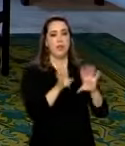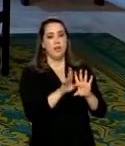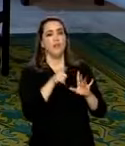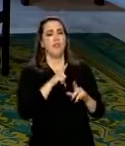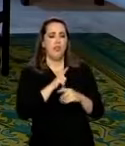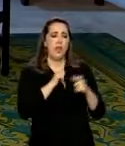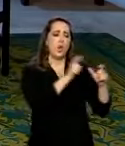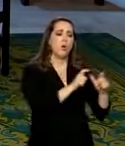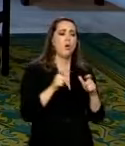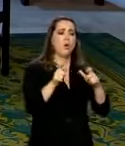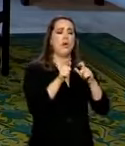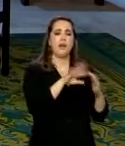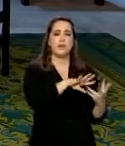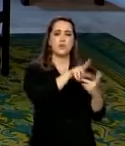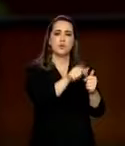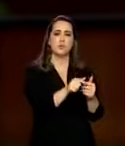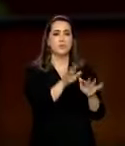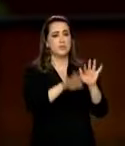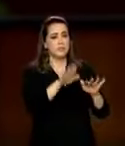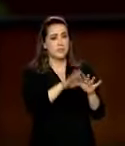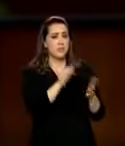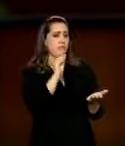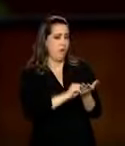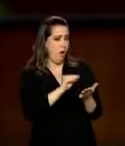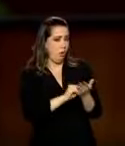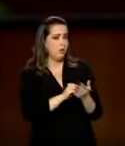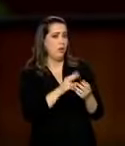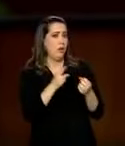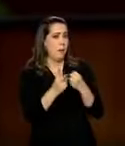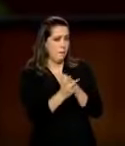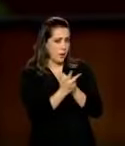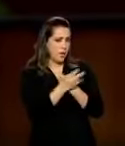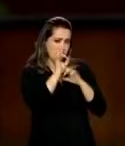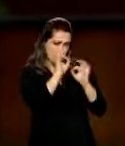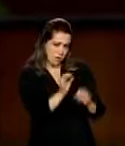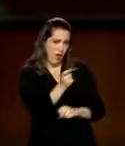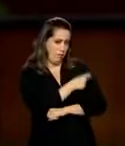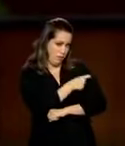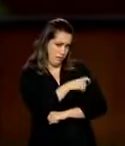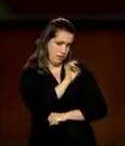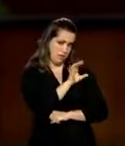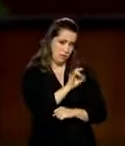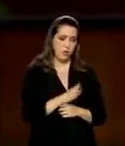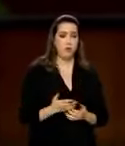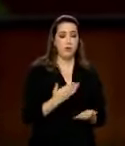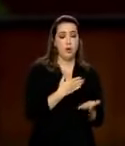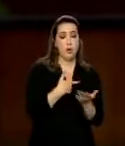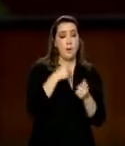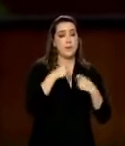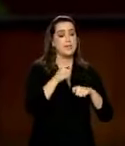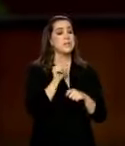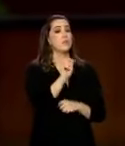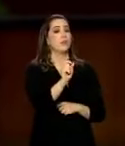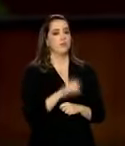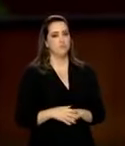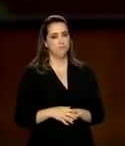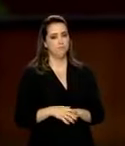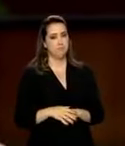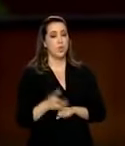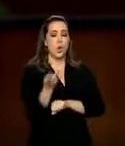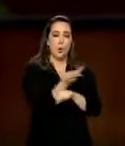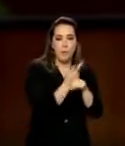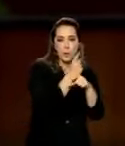vacina, que ela não te protege. Então, a questão do tratamento precoce, o tratamento inicial, você tem que procurar um médico e